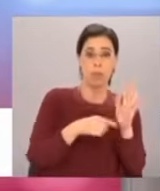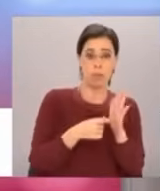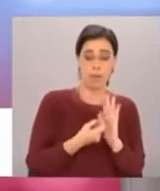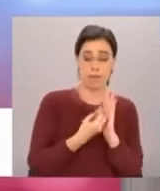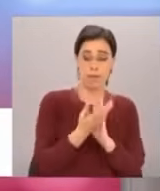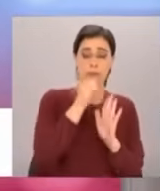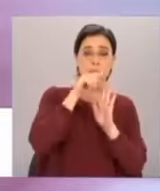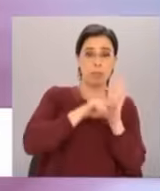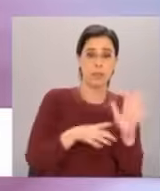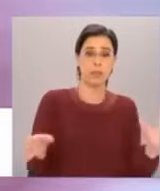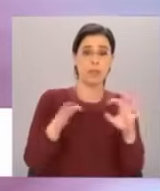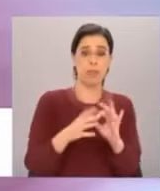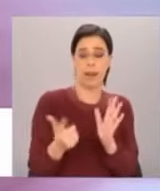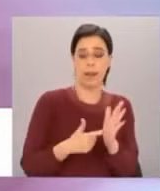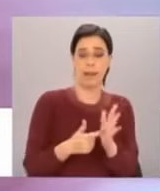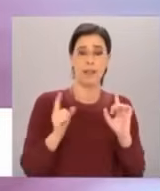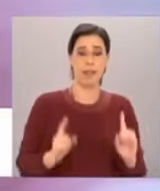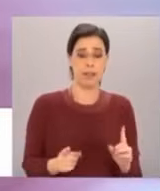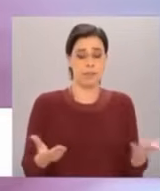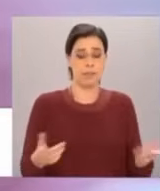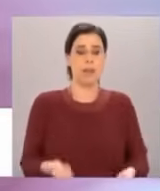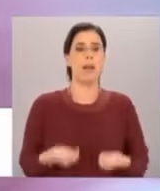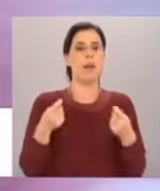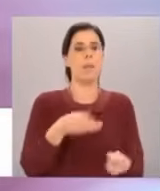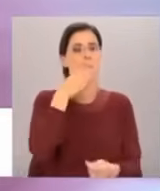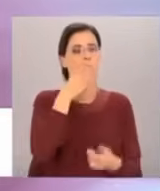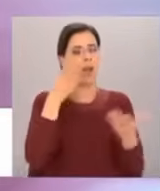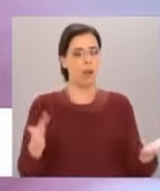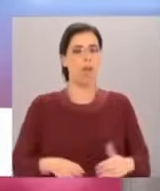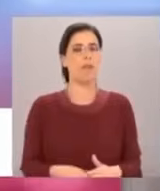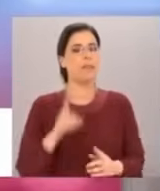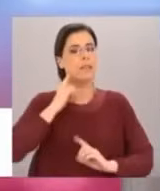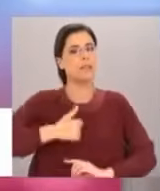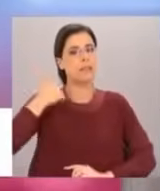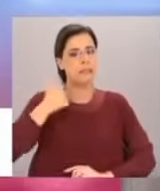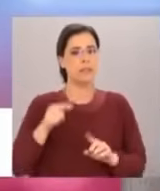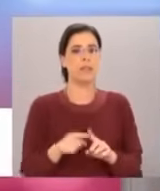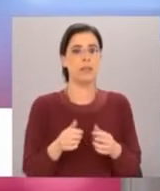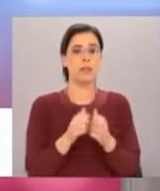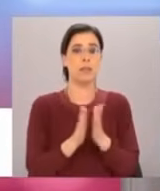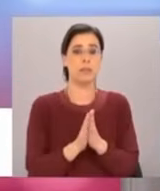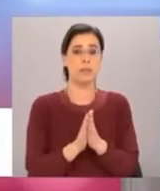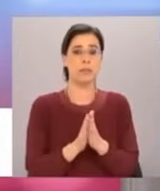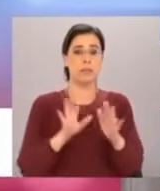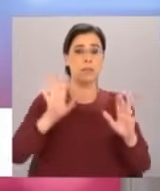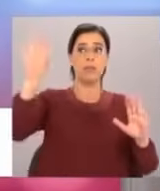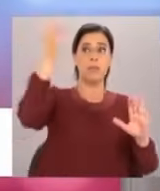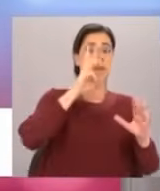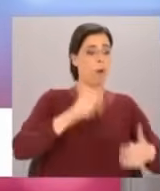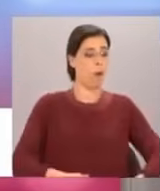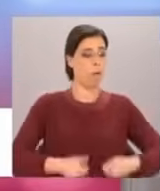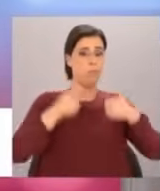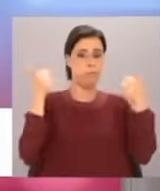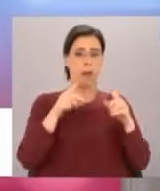problemas de várias medidas que vão ao encontro dessa necessidade desde logo na aposta na ferrovia e aqui é absolutamente foi e ligamos todas as capitais de distrito do país